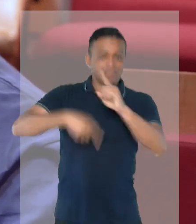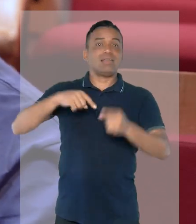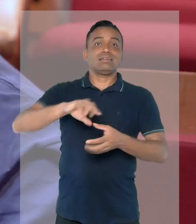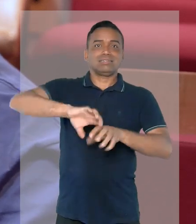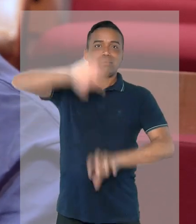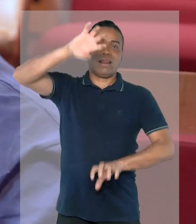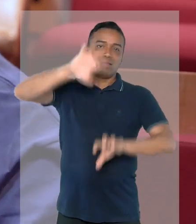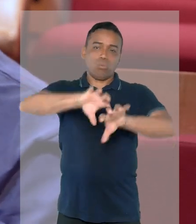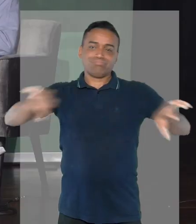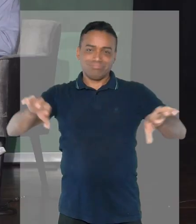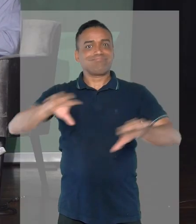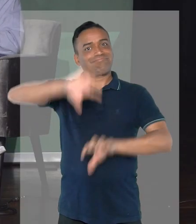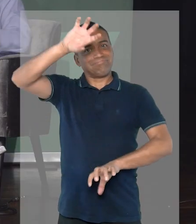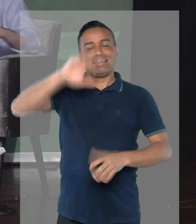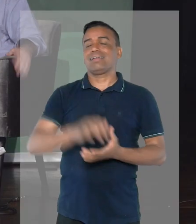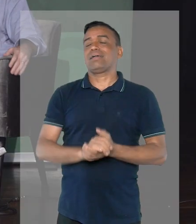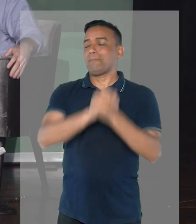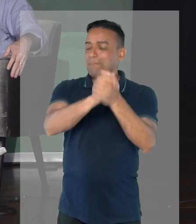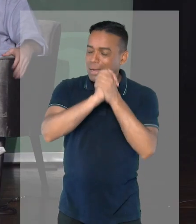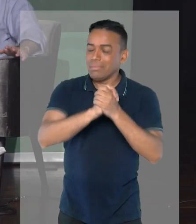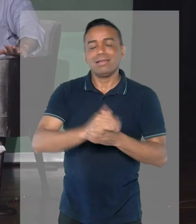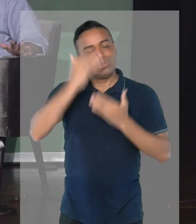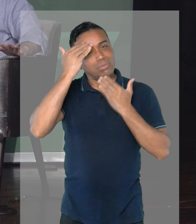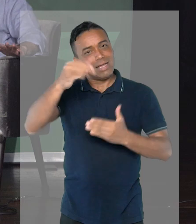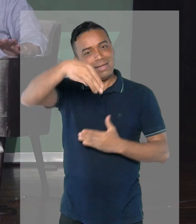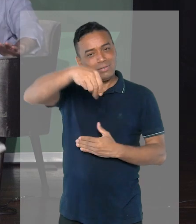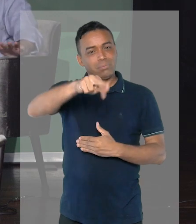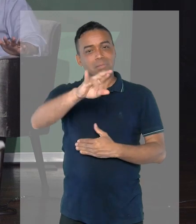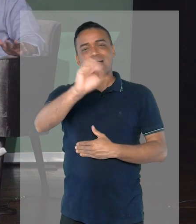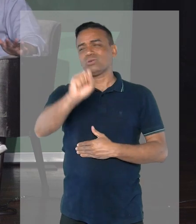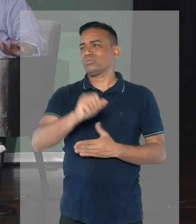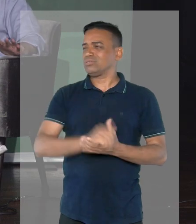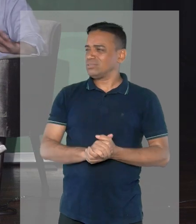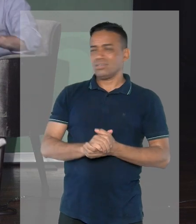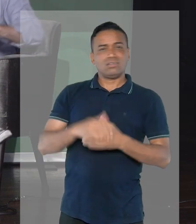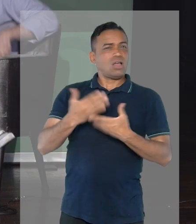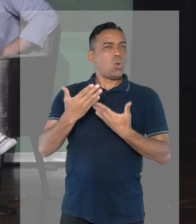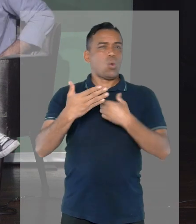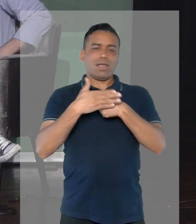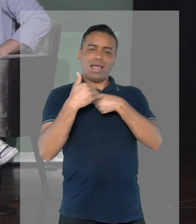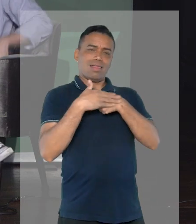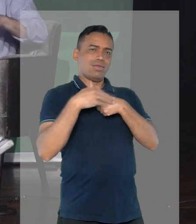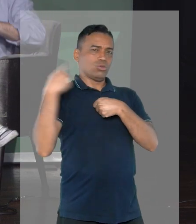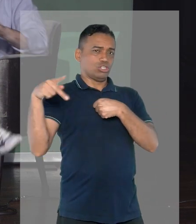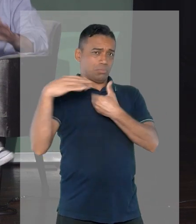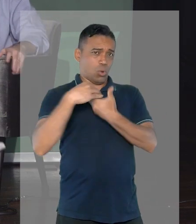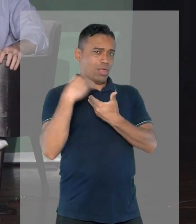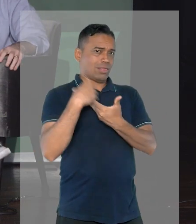talvez. Parabéns. Obrigado, Marcos. Sabe que elogio de orientador é sempre trocável, né? A gente